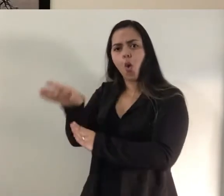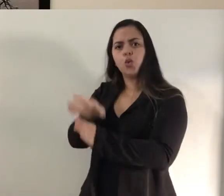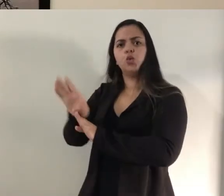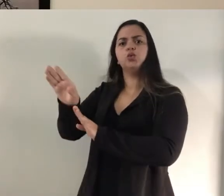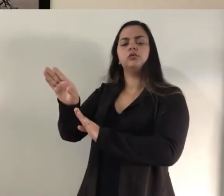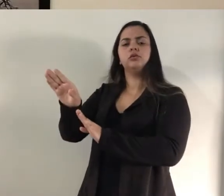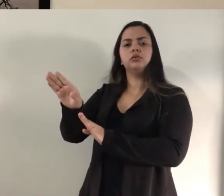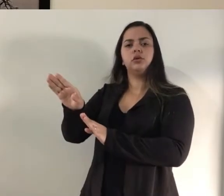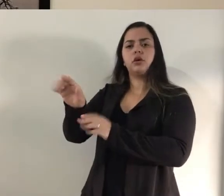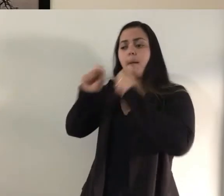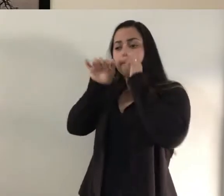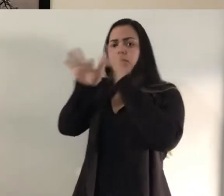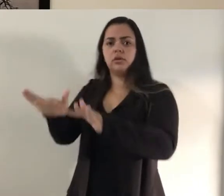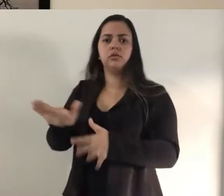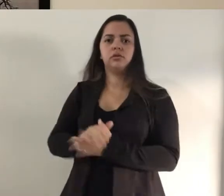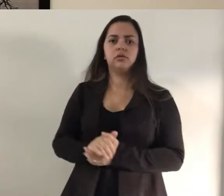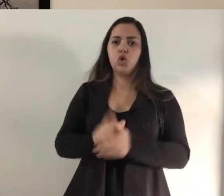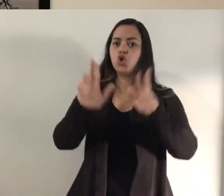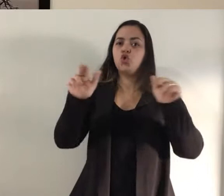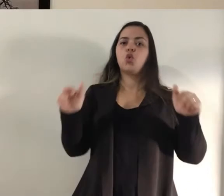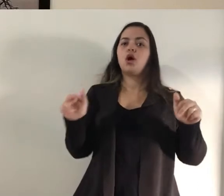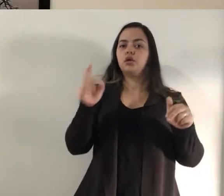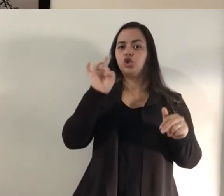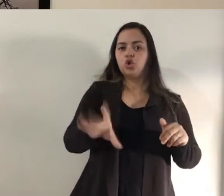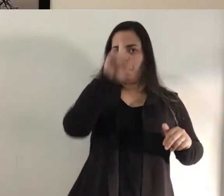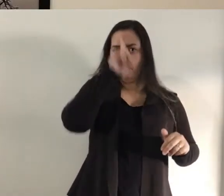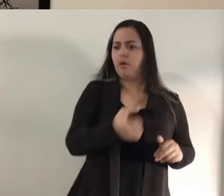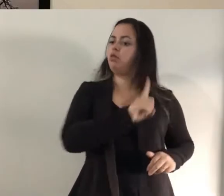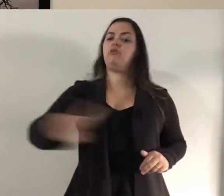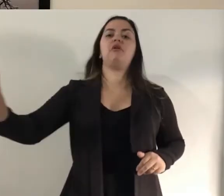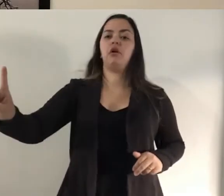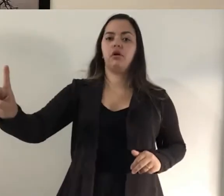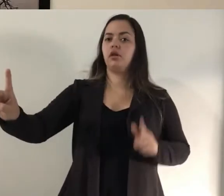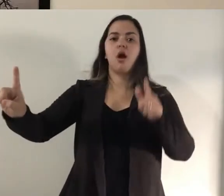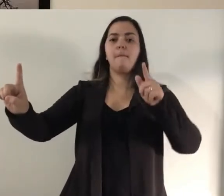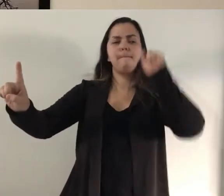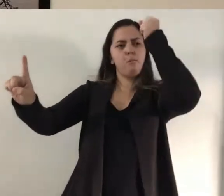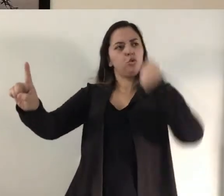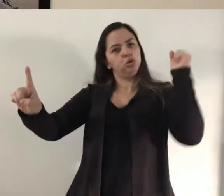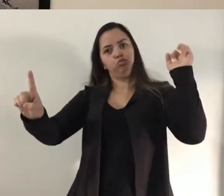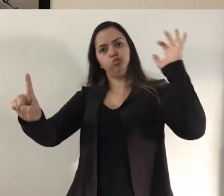alguma missão sem que o seu poder seja derramado sobre nós para cumprir essa missão.